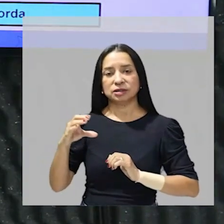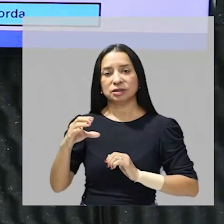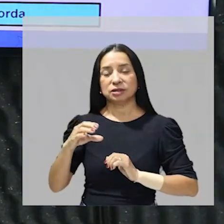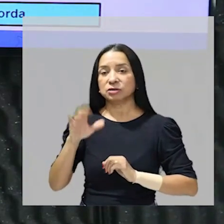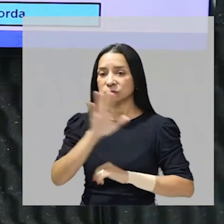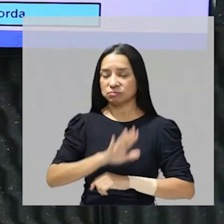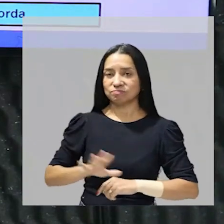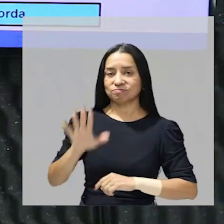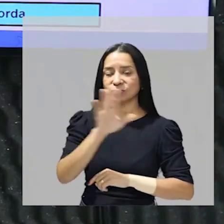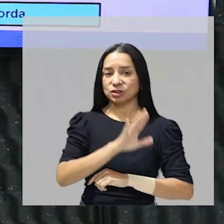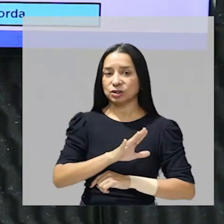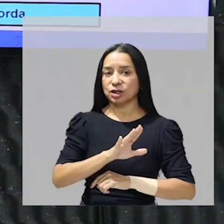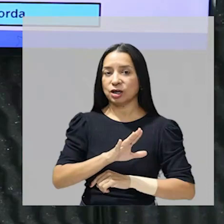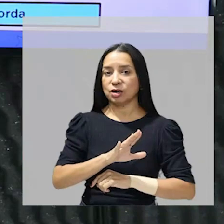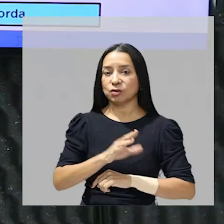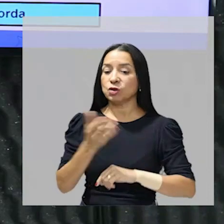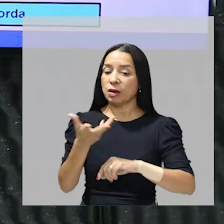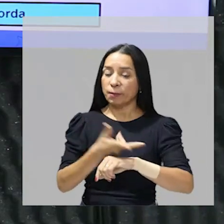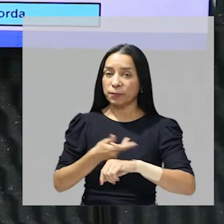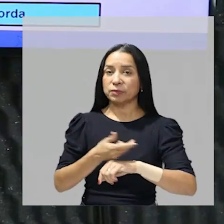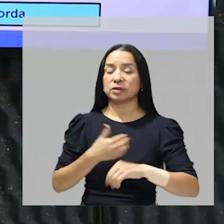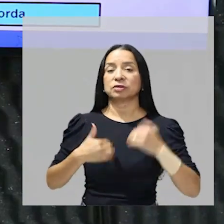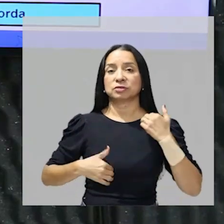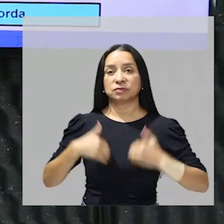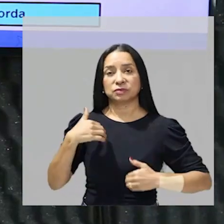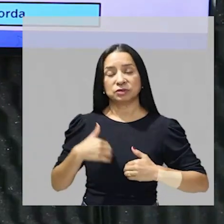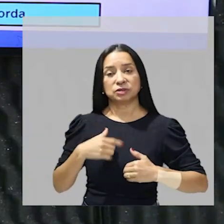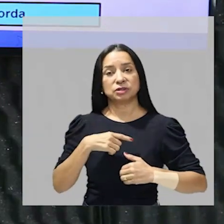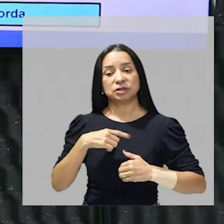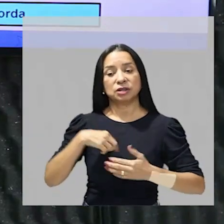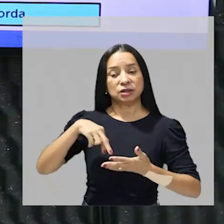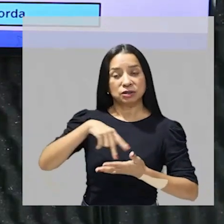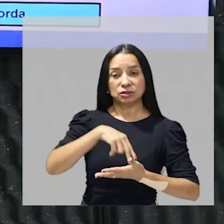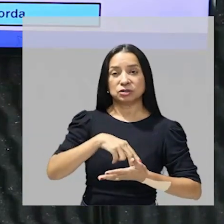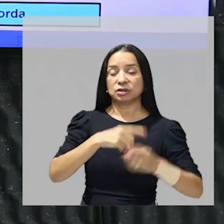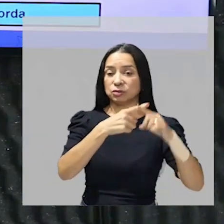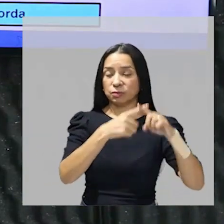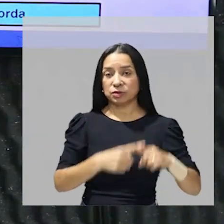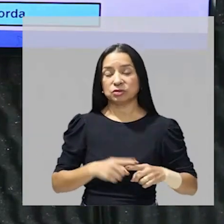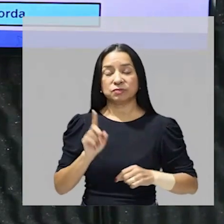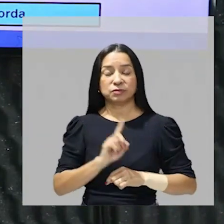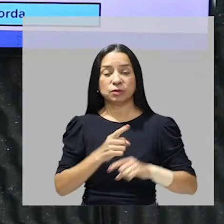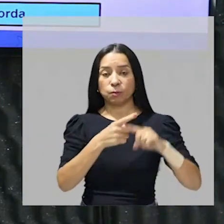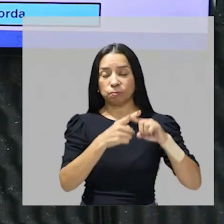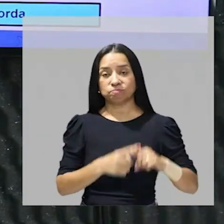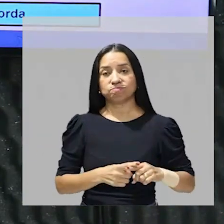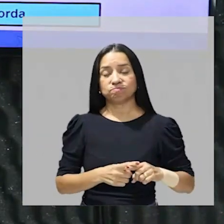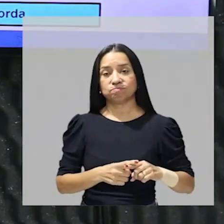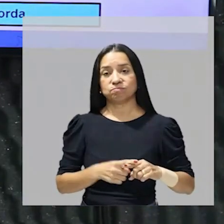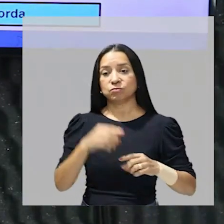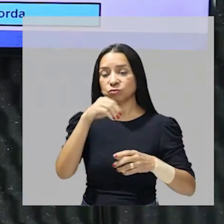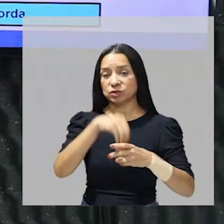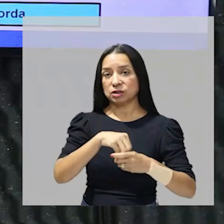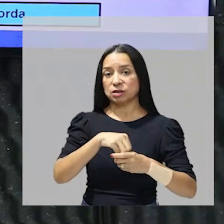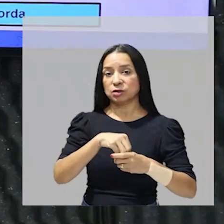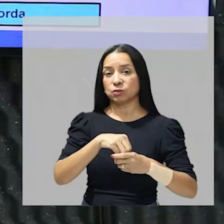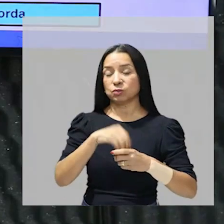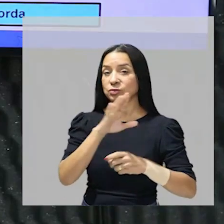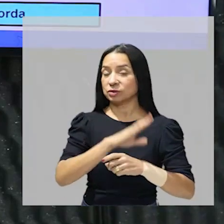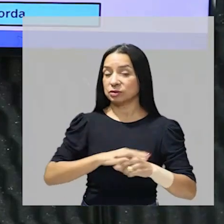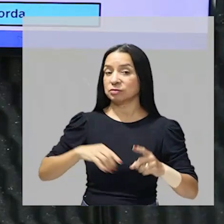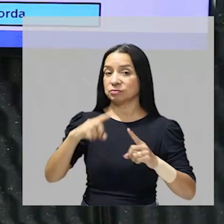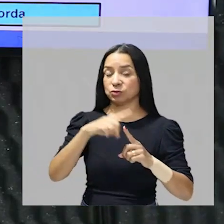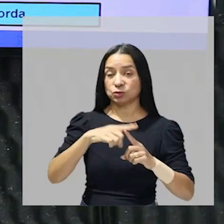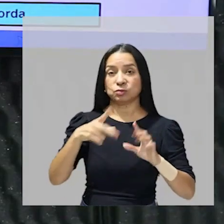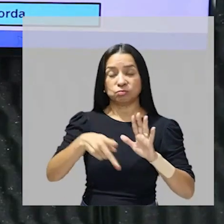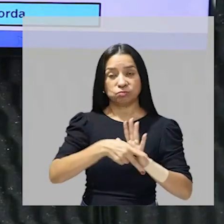físico. Aí existe a ginástica competitiva e a ginástica não competitiva. Dentro da ginástica competitiva, existe a ginástica